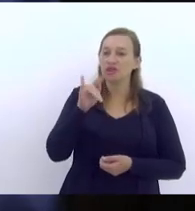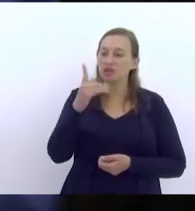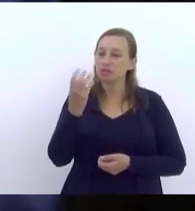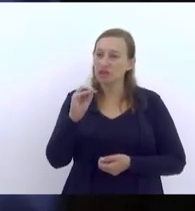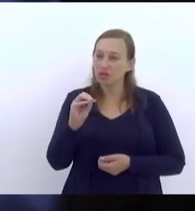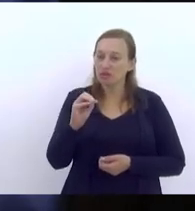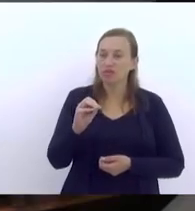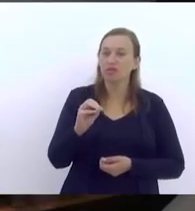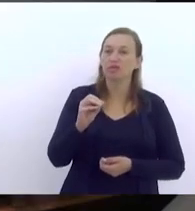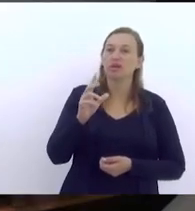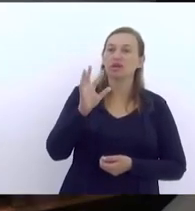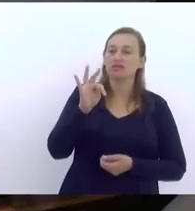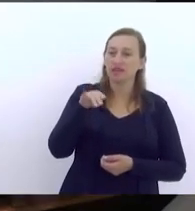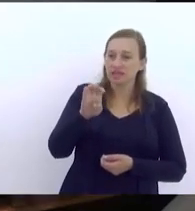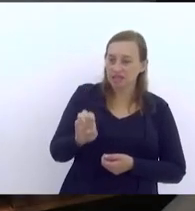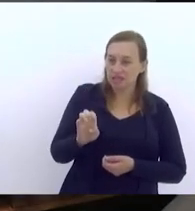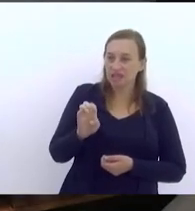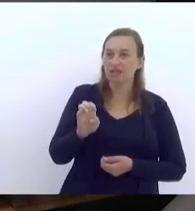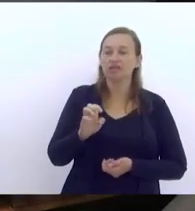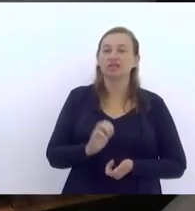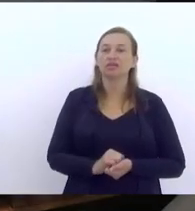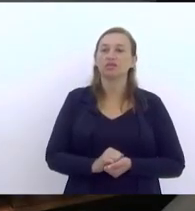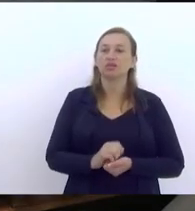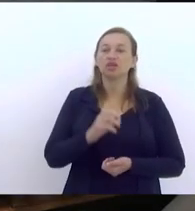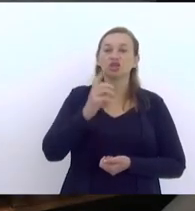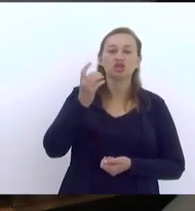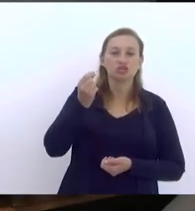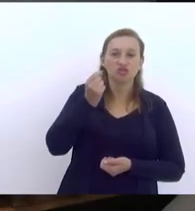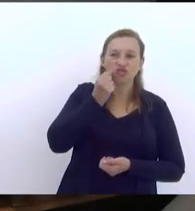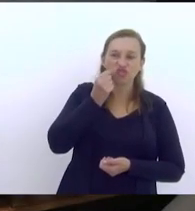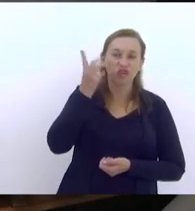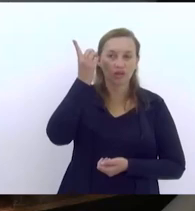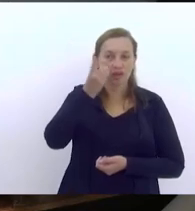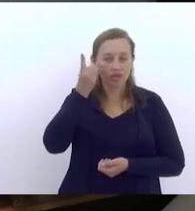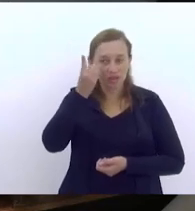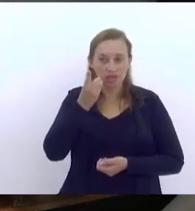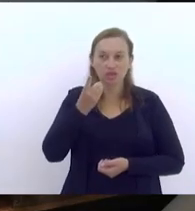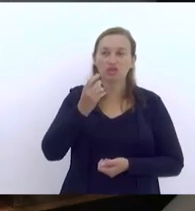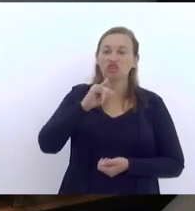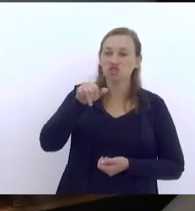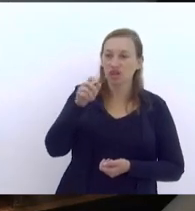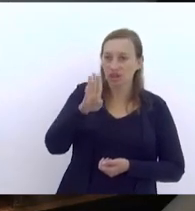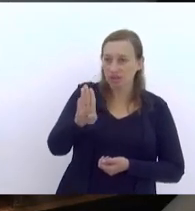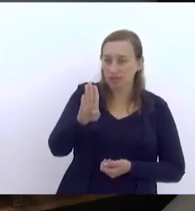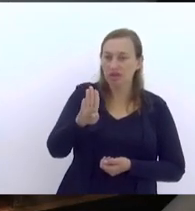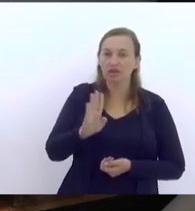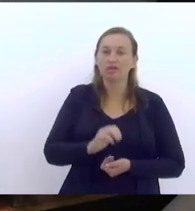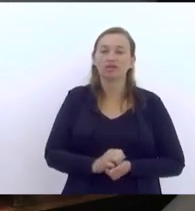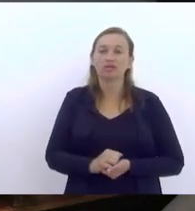Raves. Franciane Mota. Giovanni Ratinho. Jair Bittencourt.